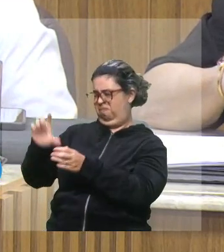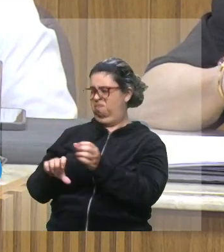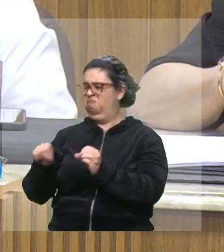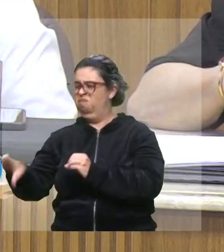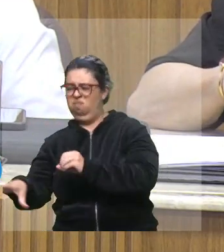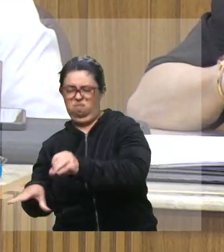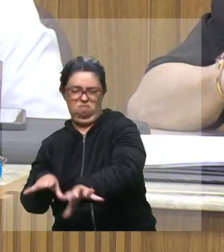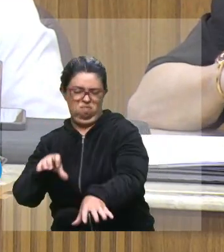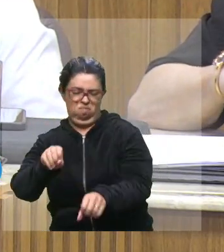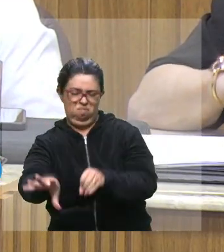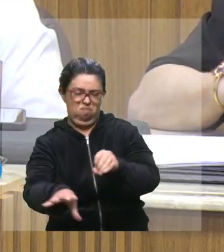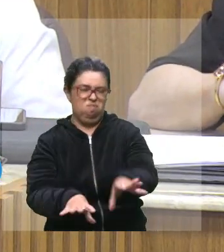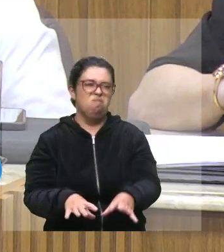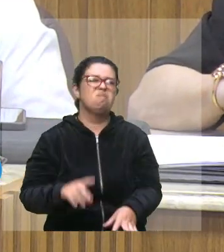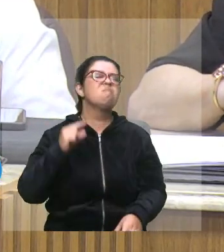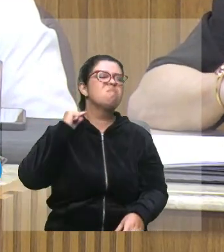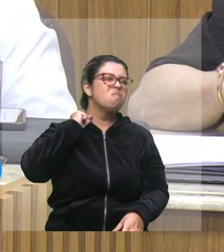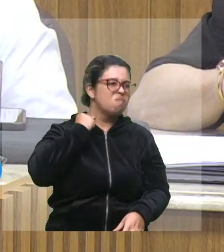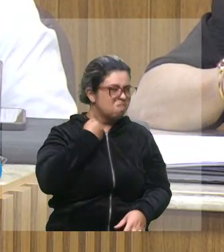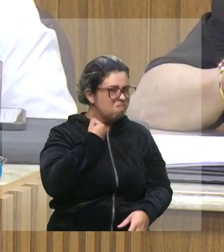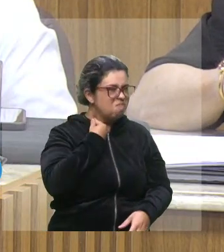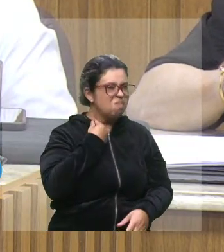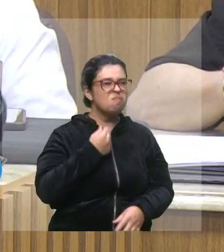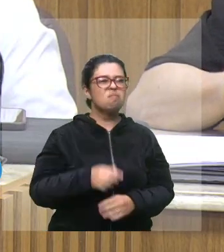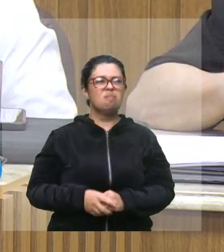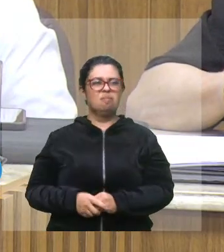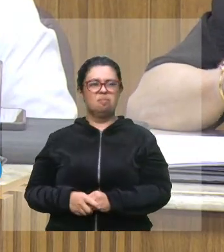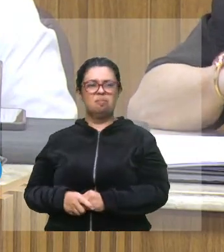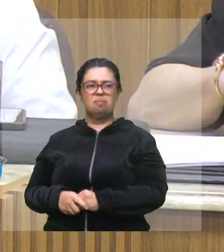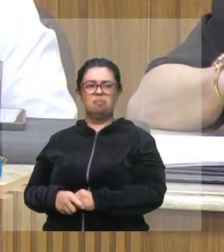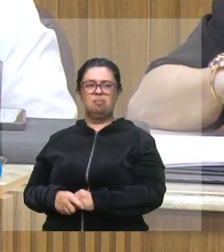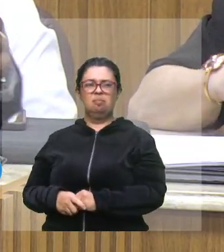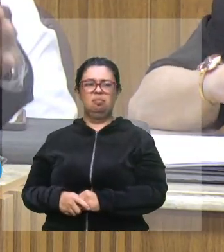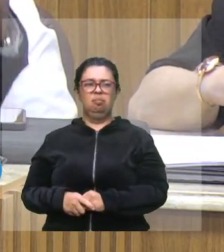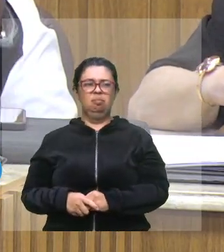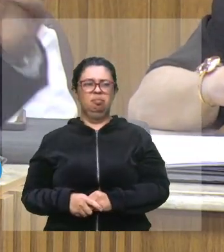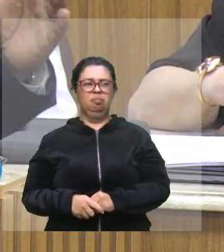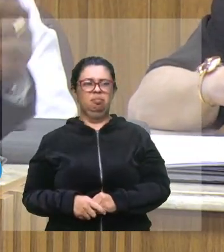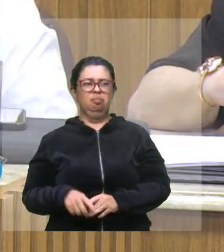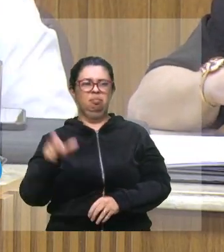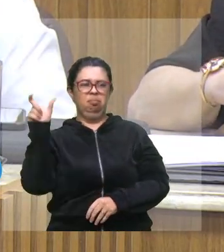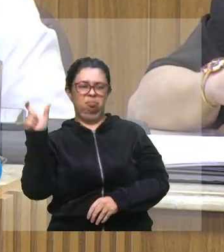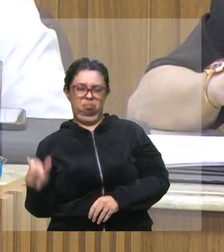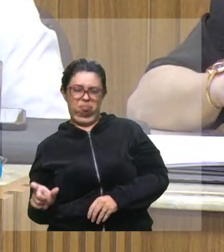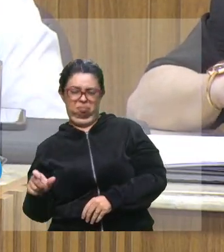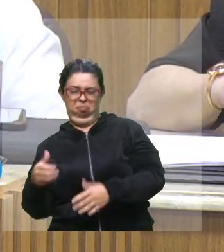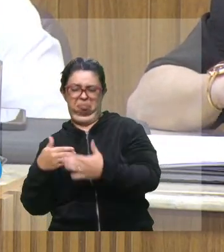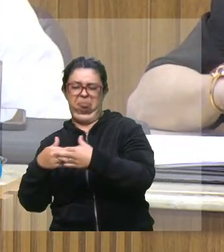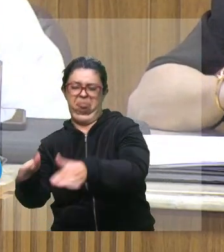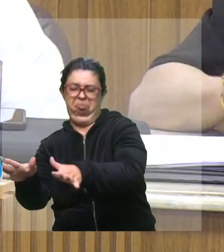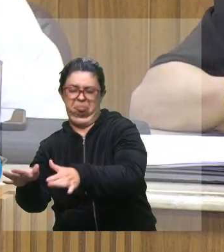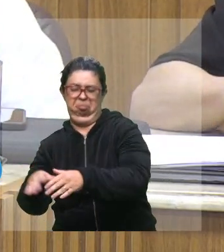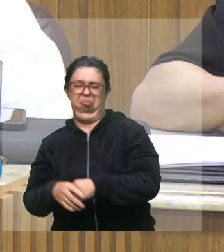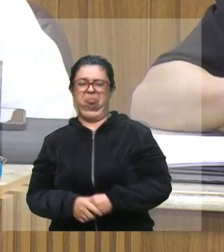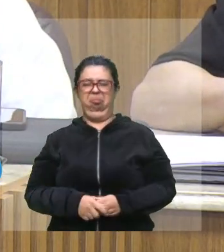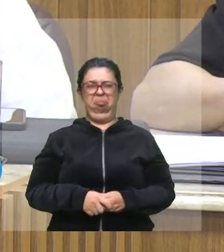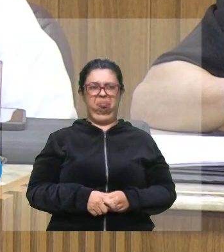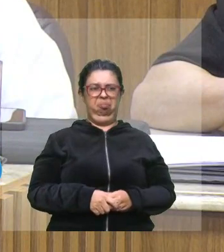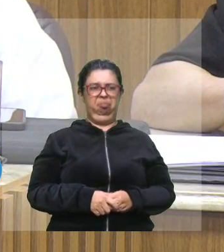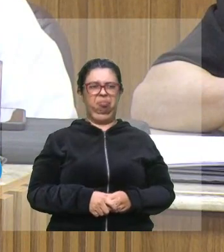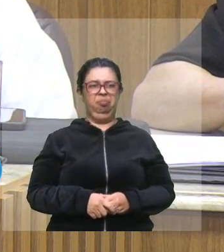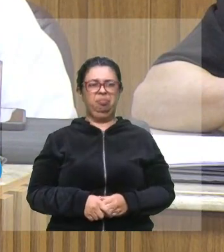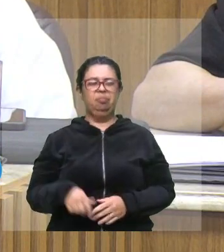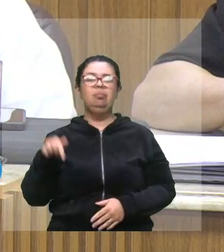só lixo e pessoas ali largadas. E hoje nós